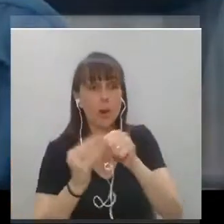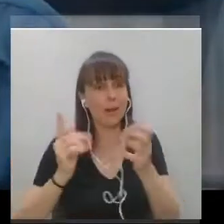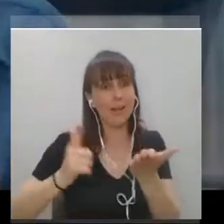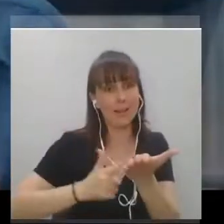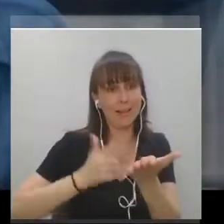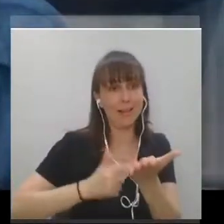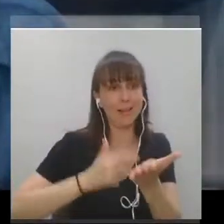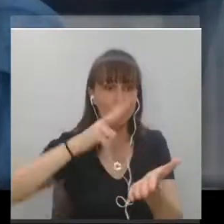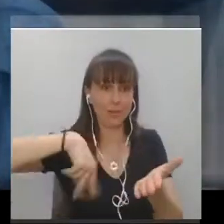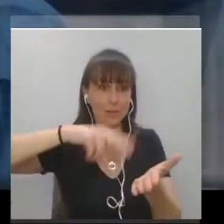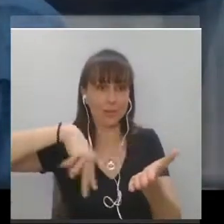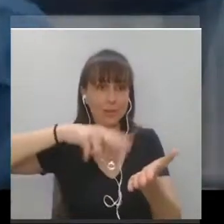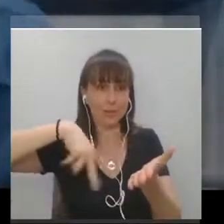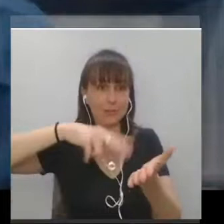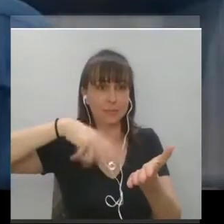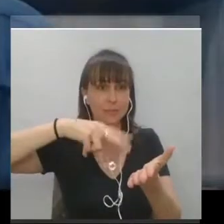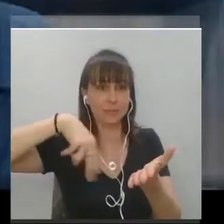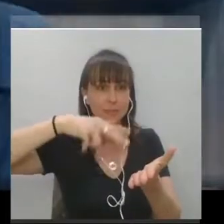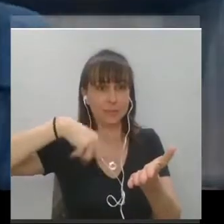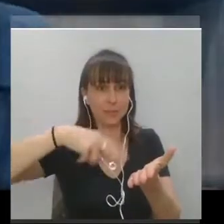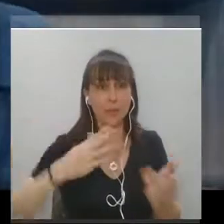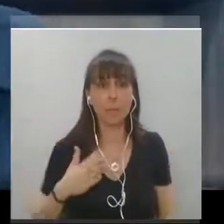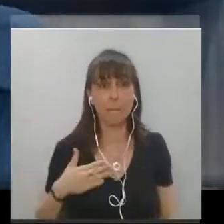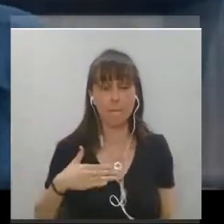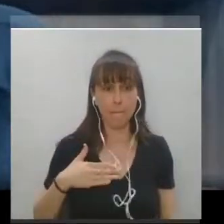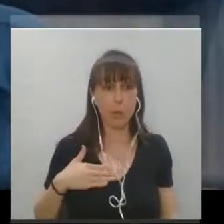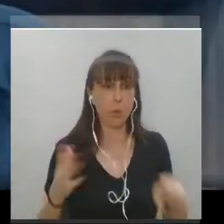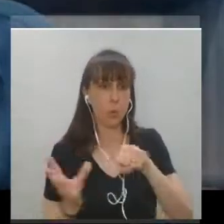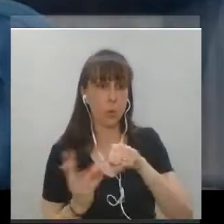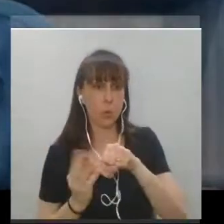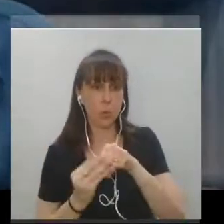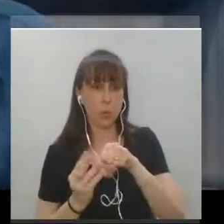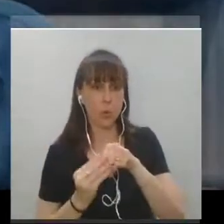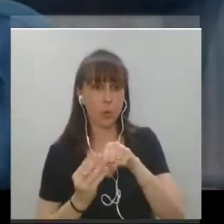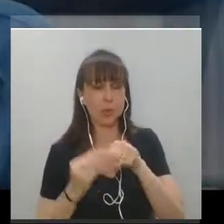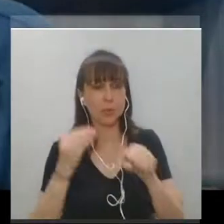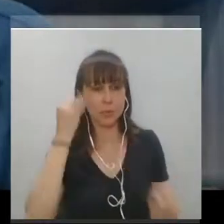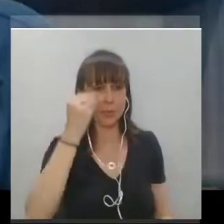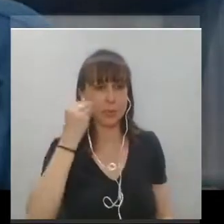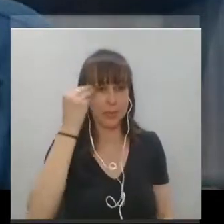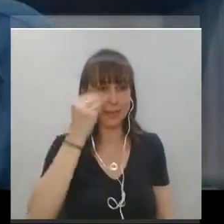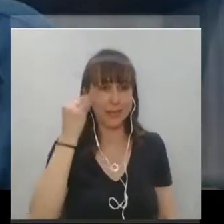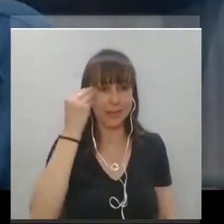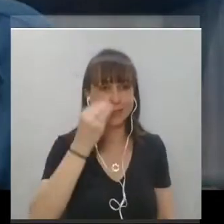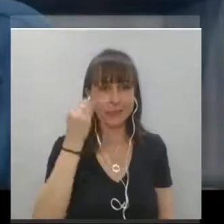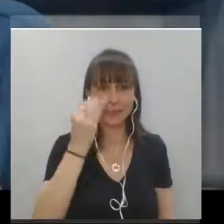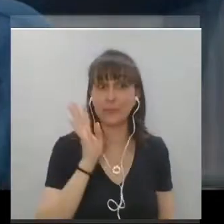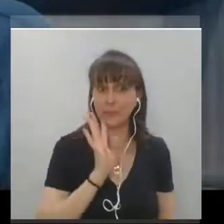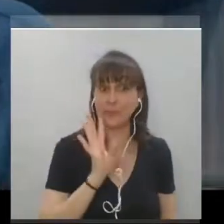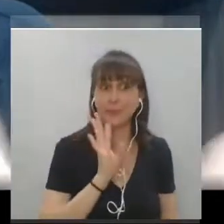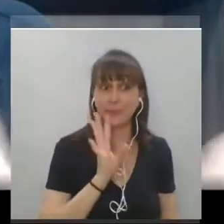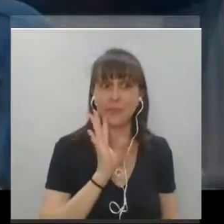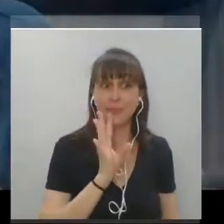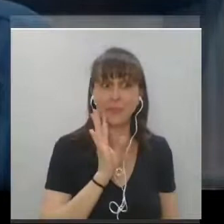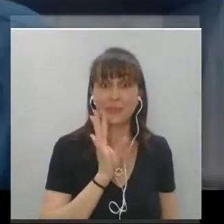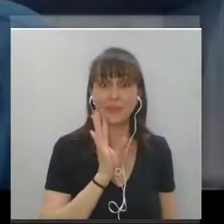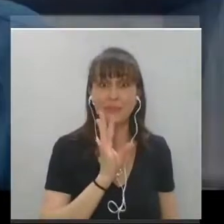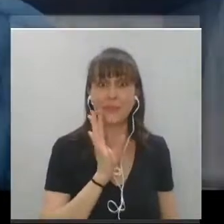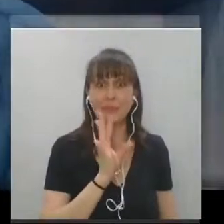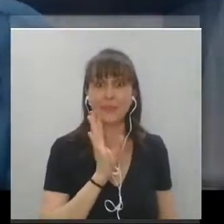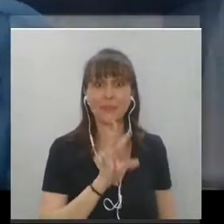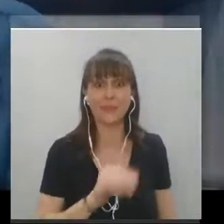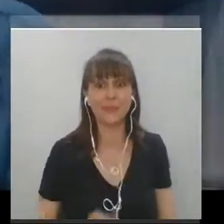Minha experiência em relação a ler livros, né, foi bem interessante, assim, bem reflexiva,